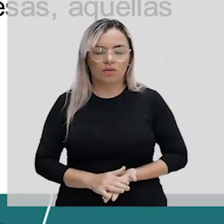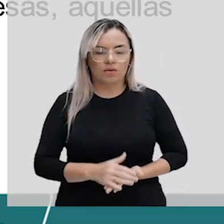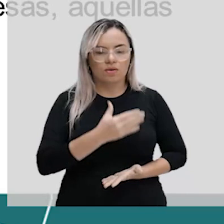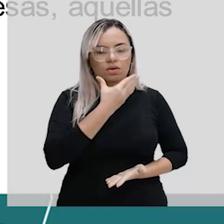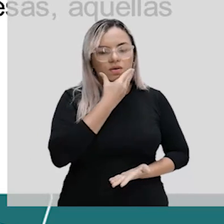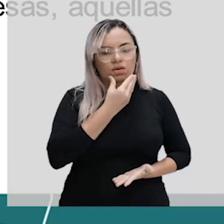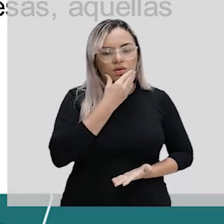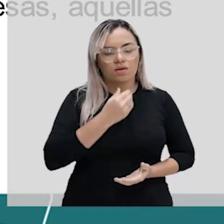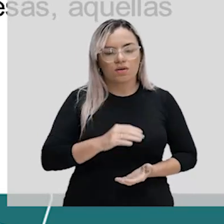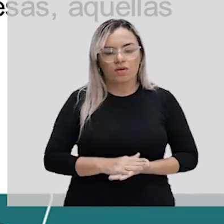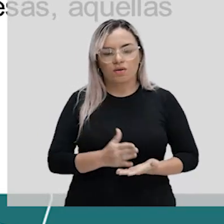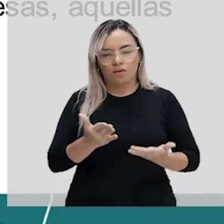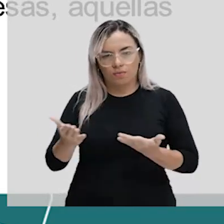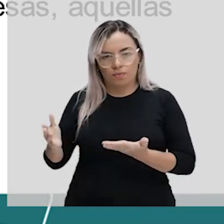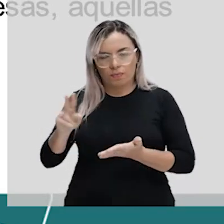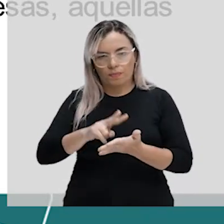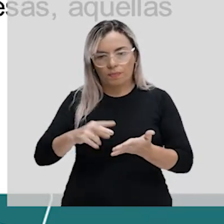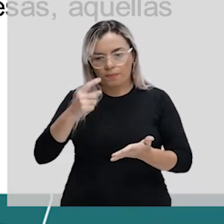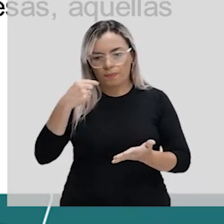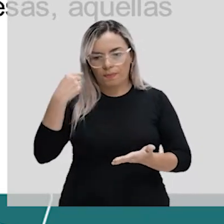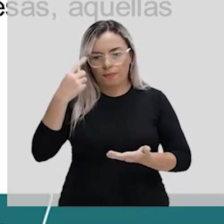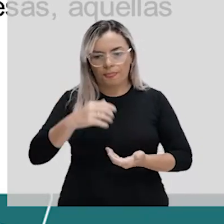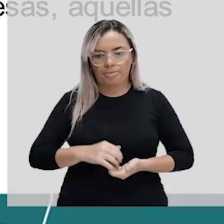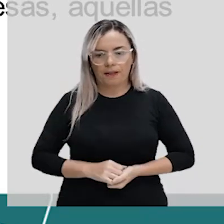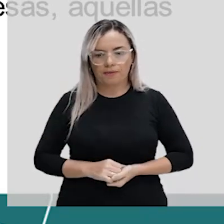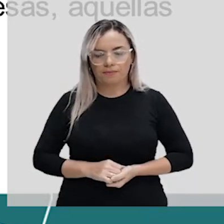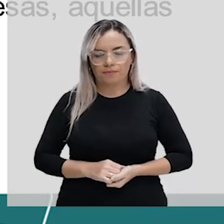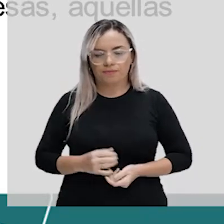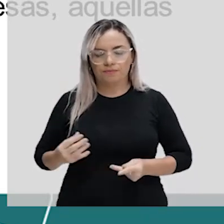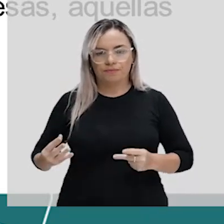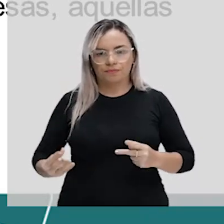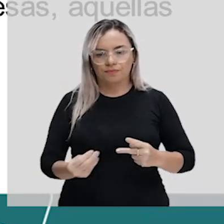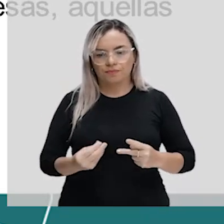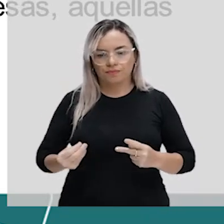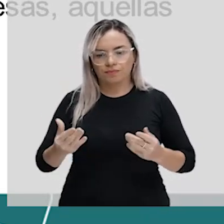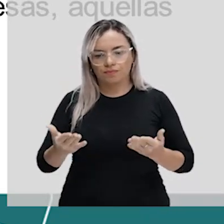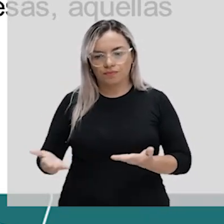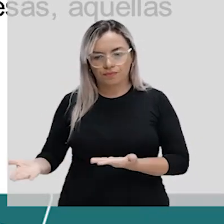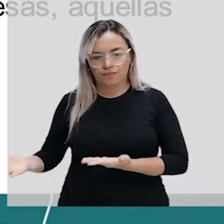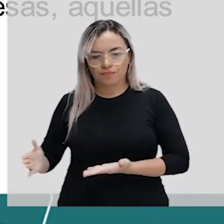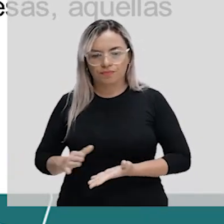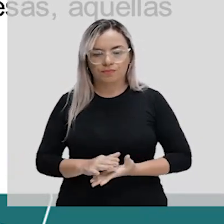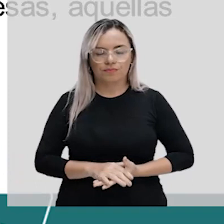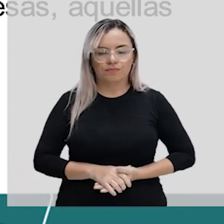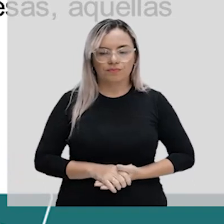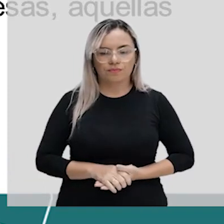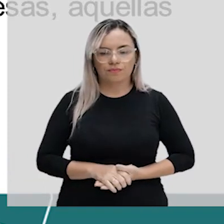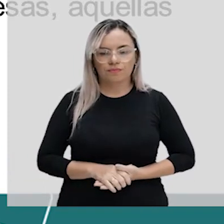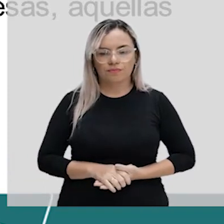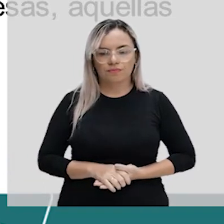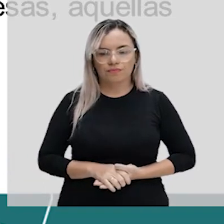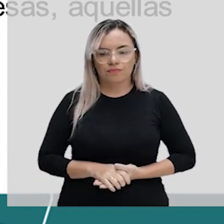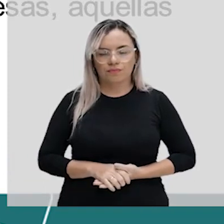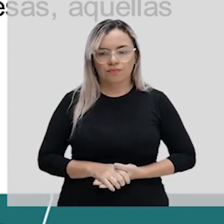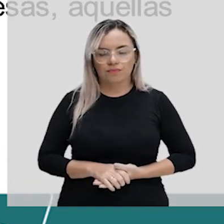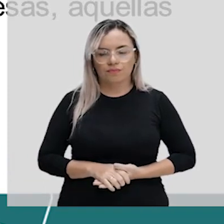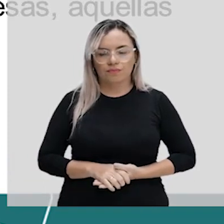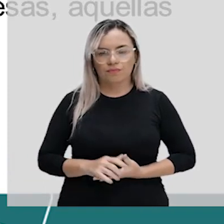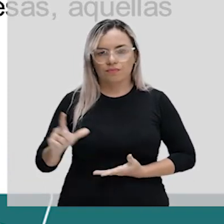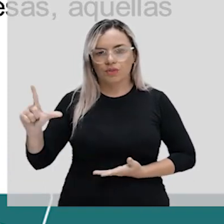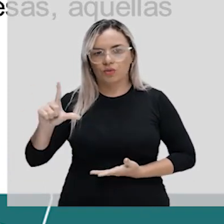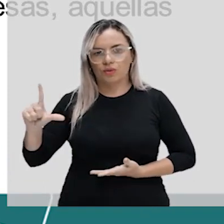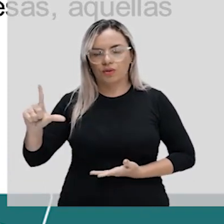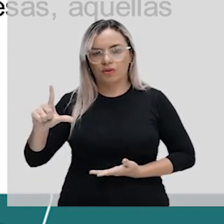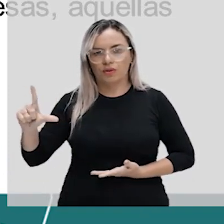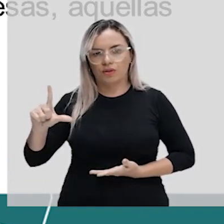aquele. No plural, estos, essas e aqueles, tá? Aqueles, o L